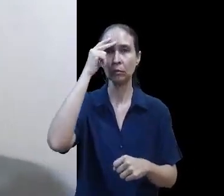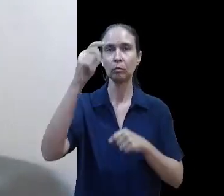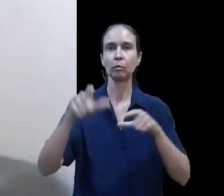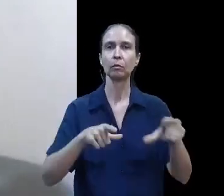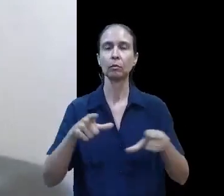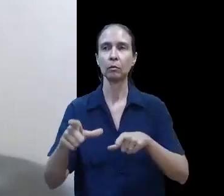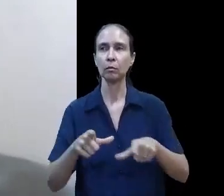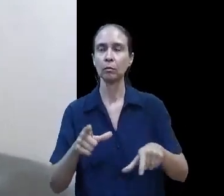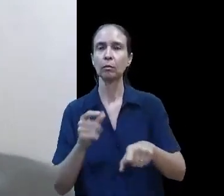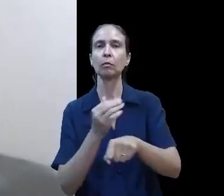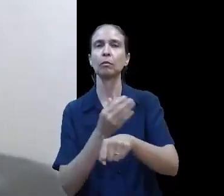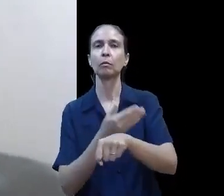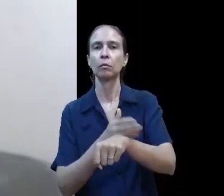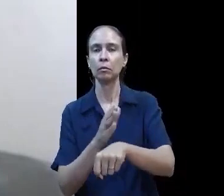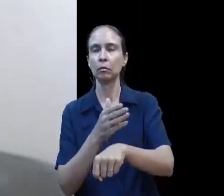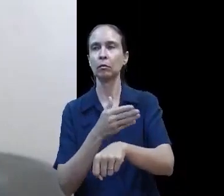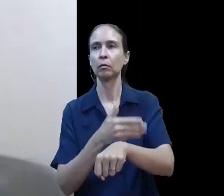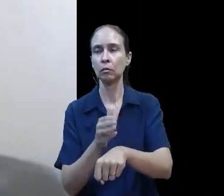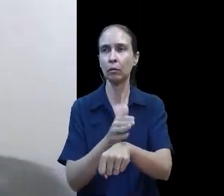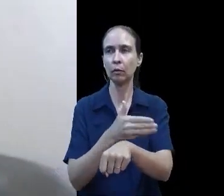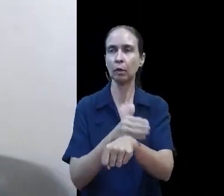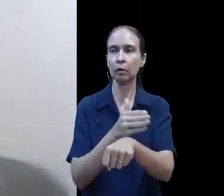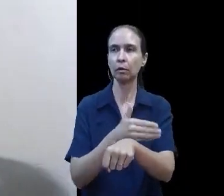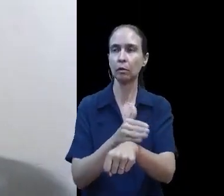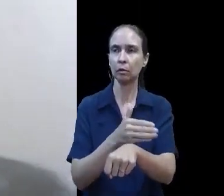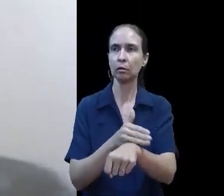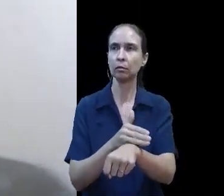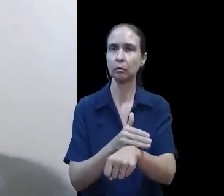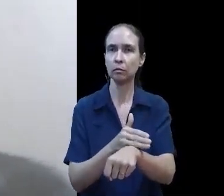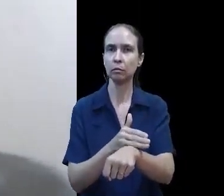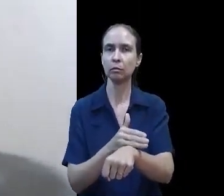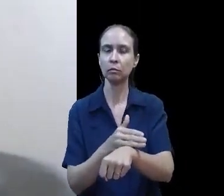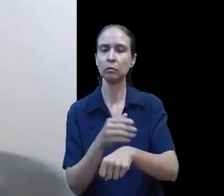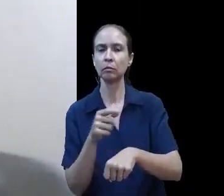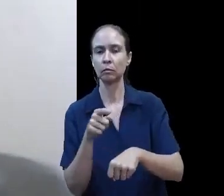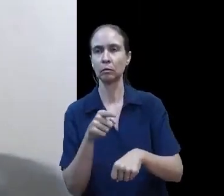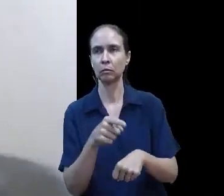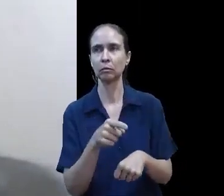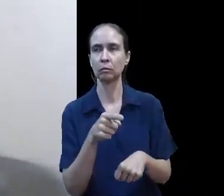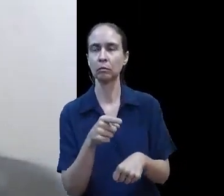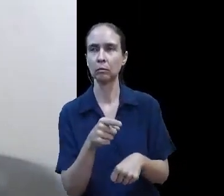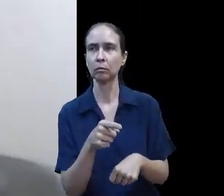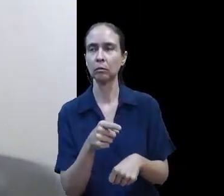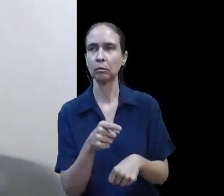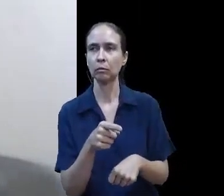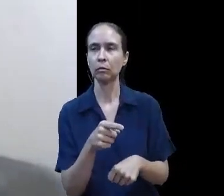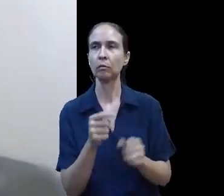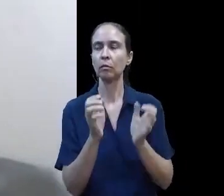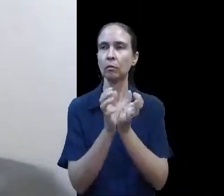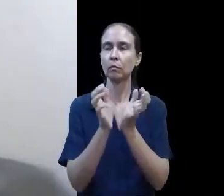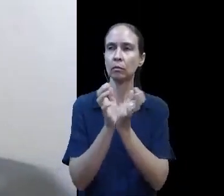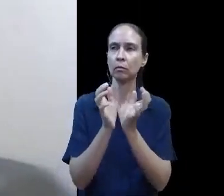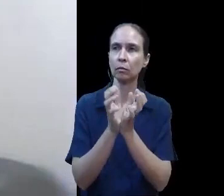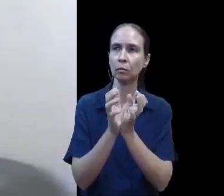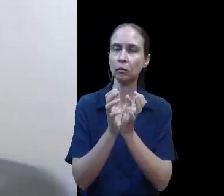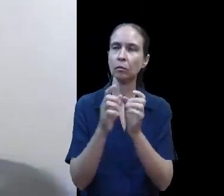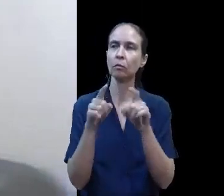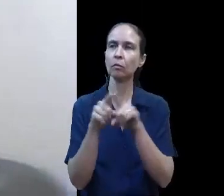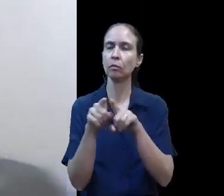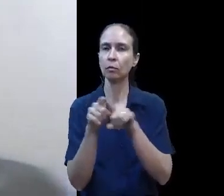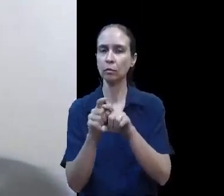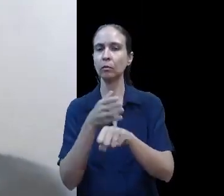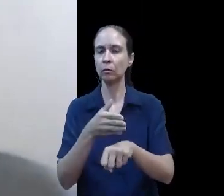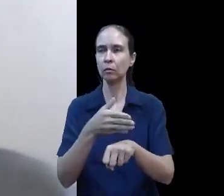sistema de produção integrada. Você, como SEAGRO, e a equipe participou desses